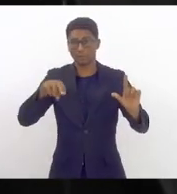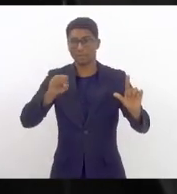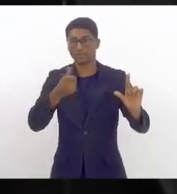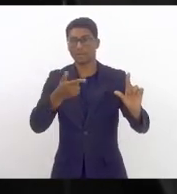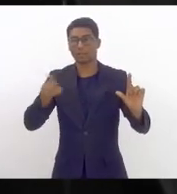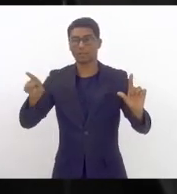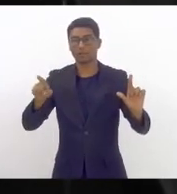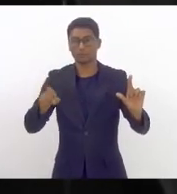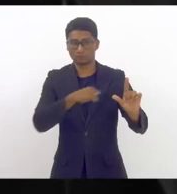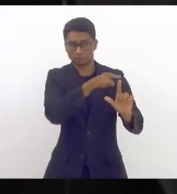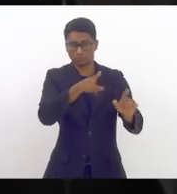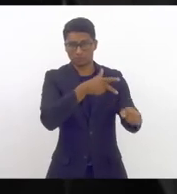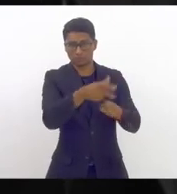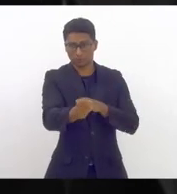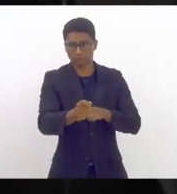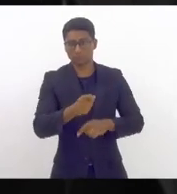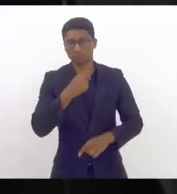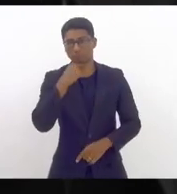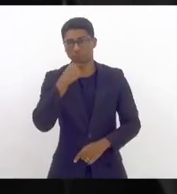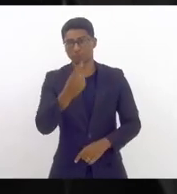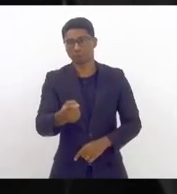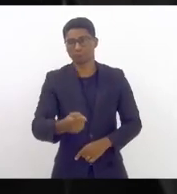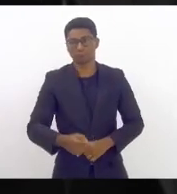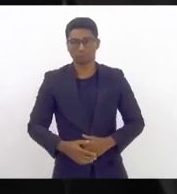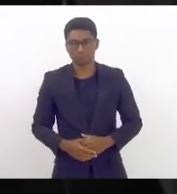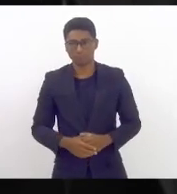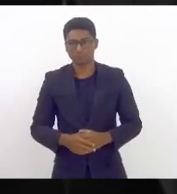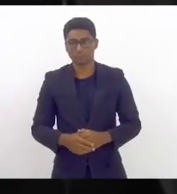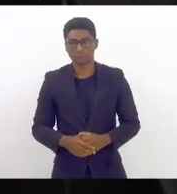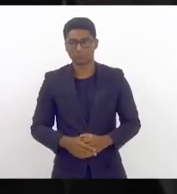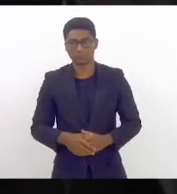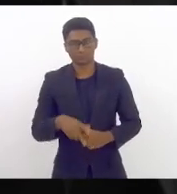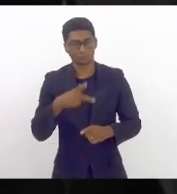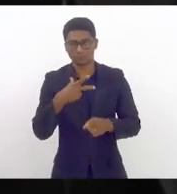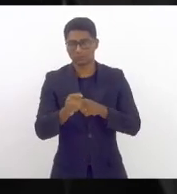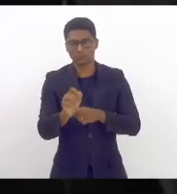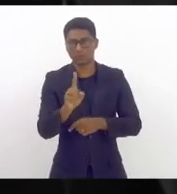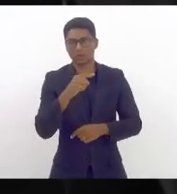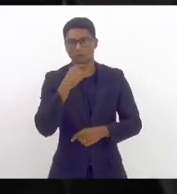irão vencer não irão